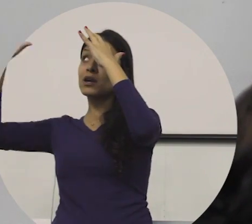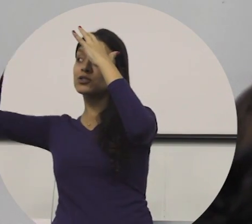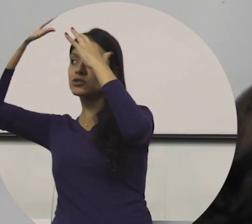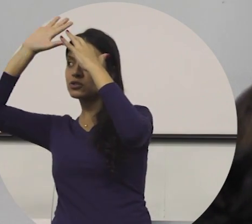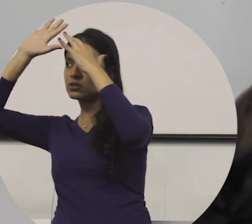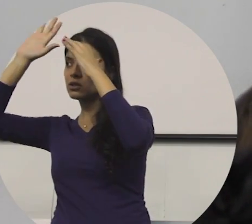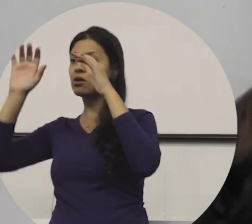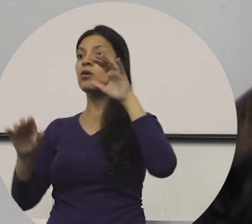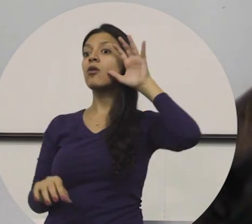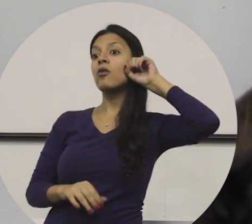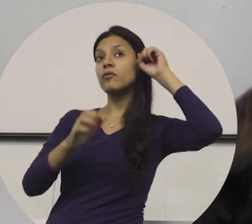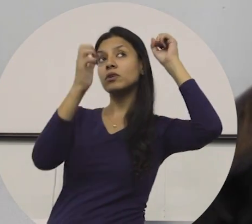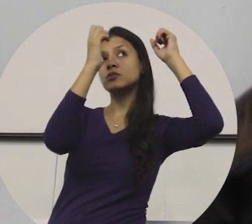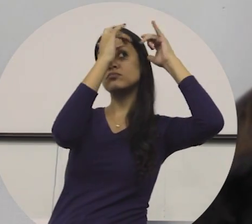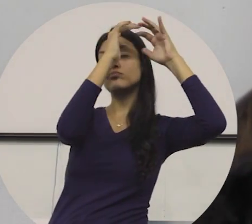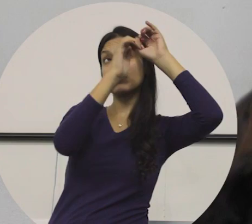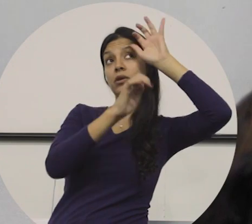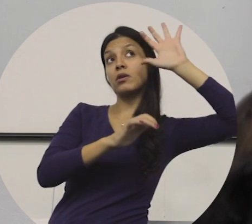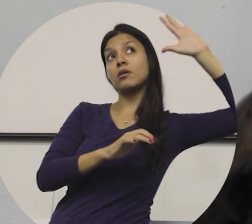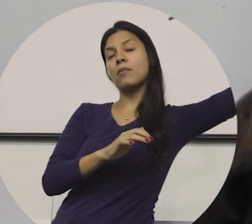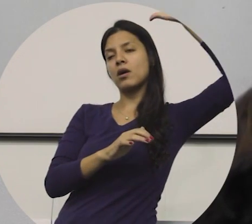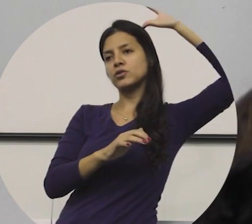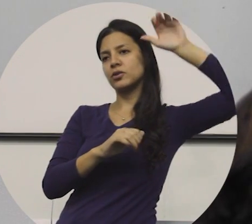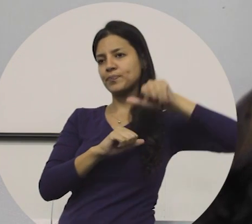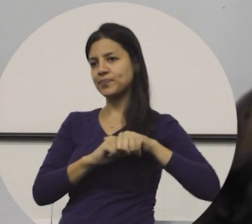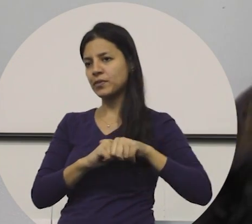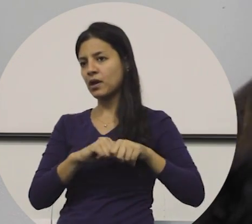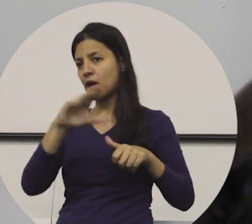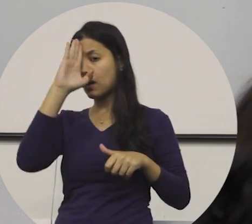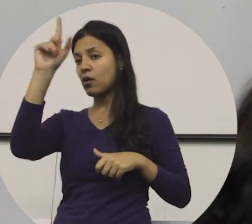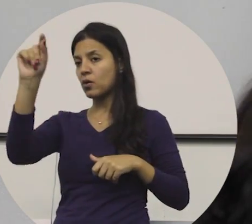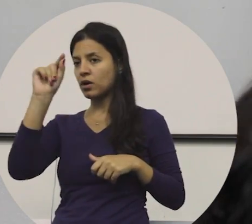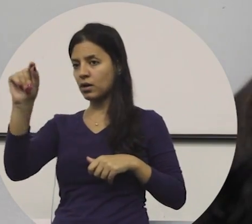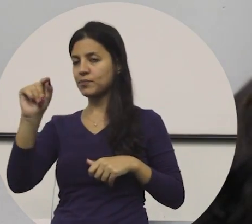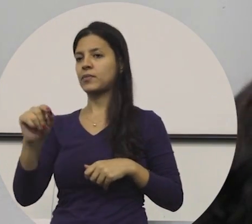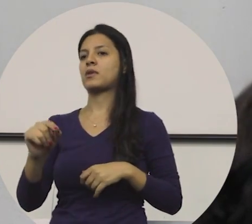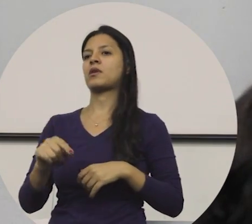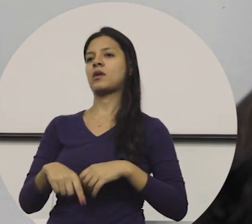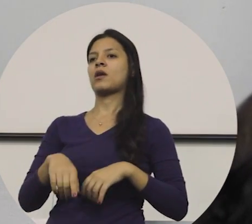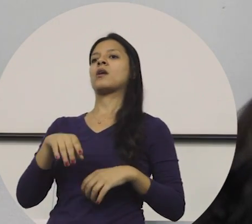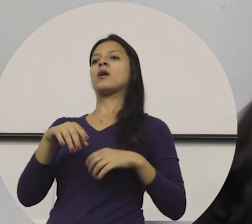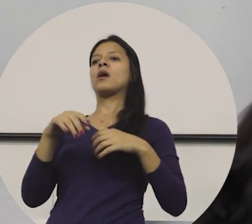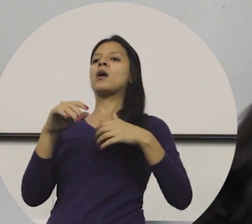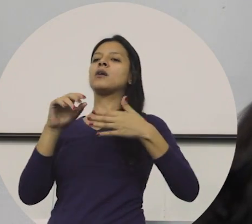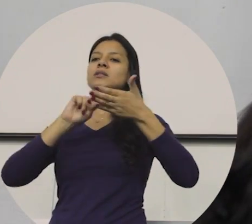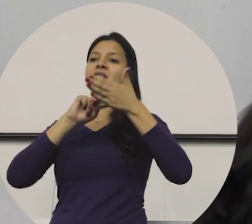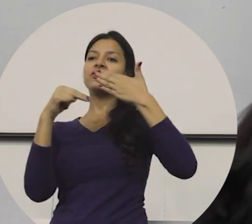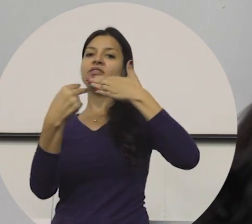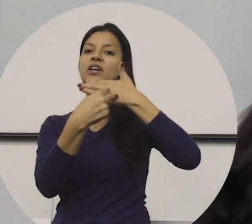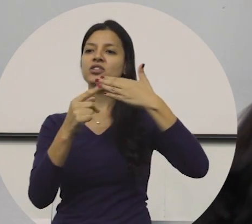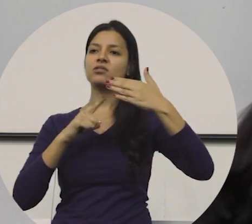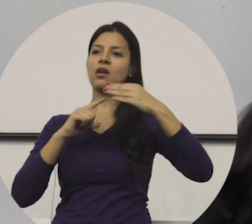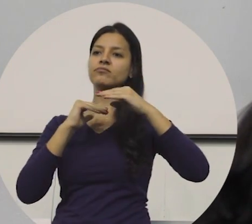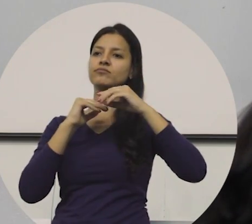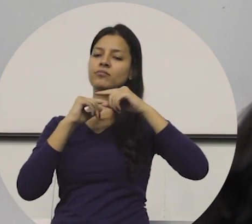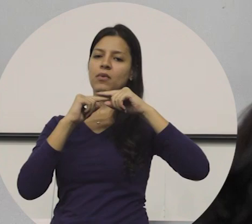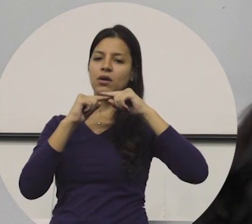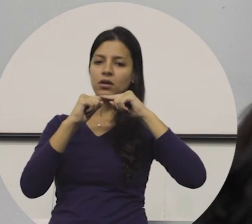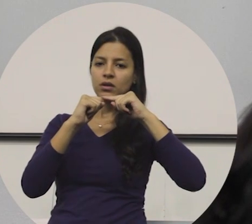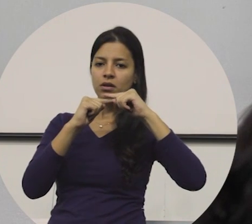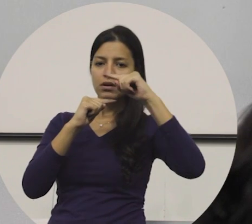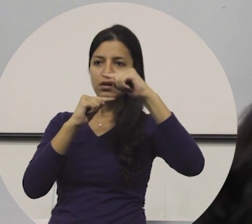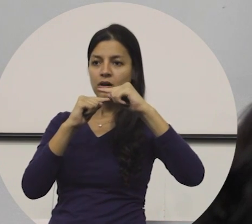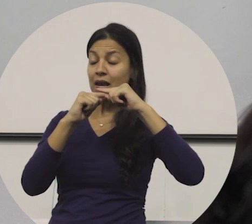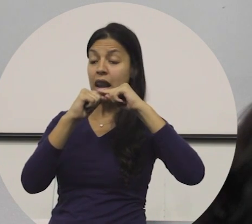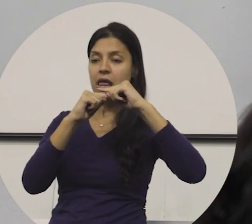ouvinte. Um dos princípios do signo linguístico é a linearidade do significante, a arbitrariedade do signo. Então,